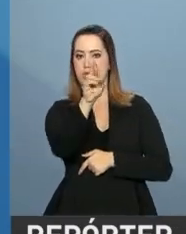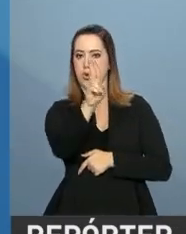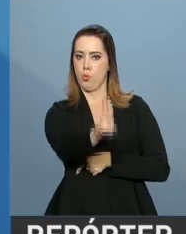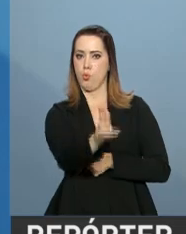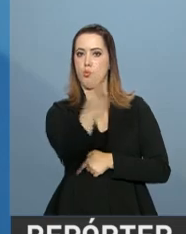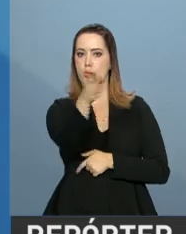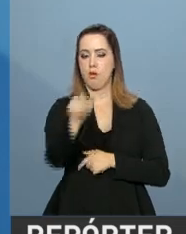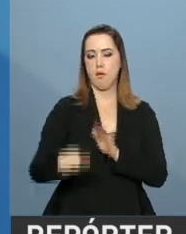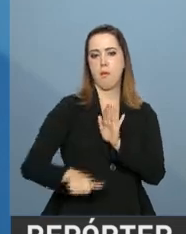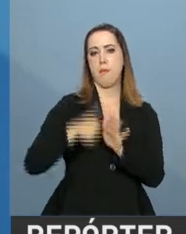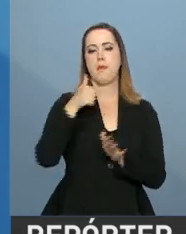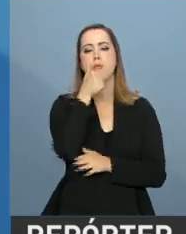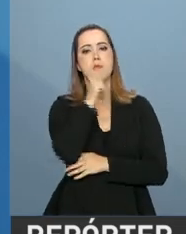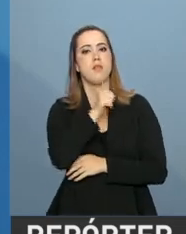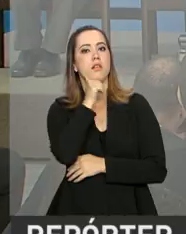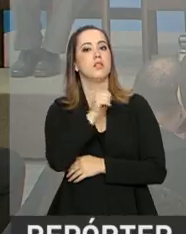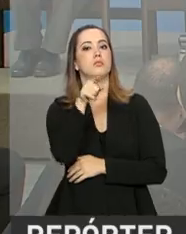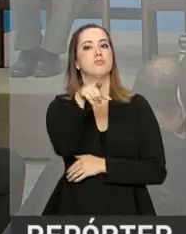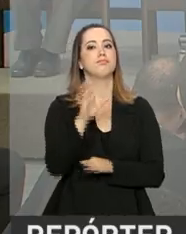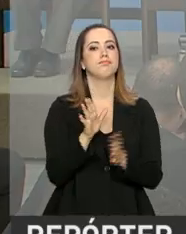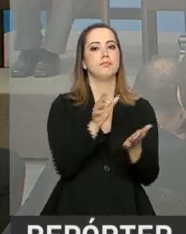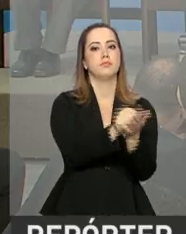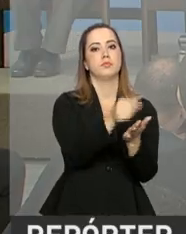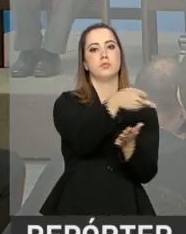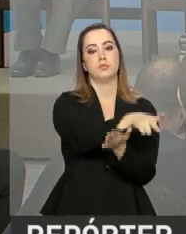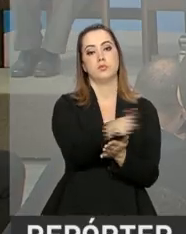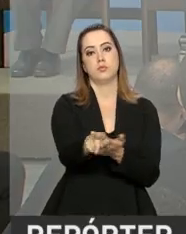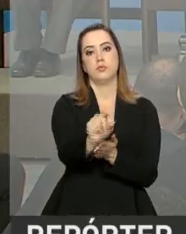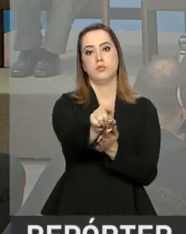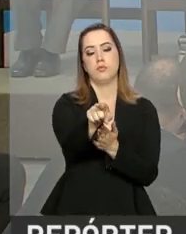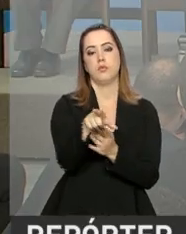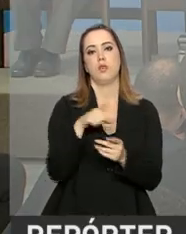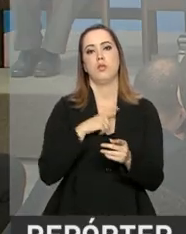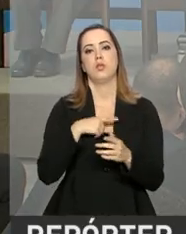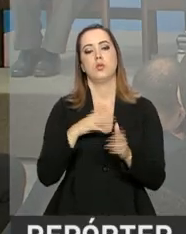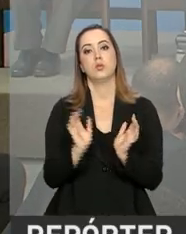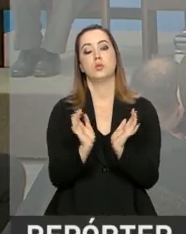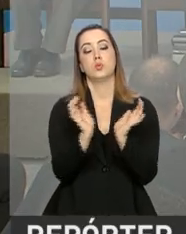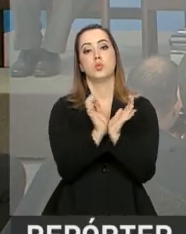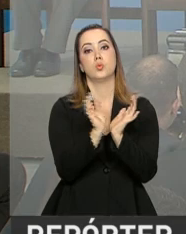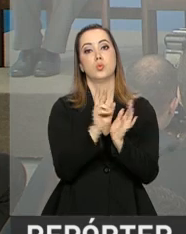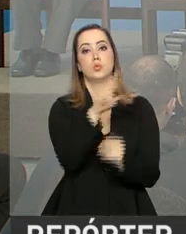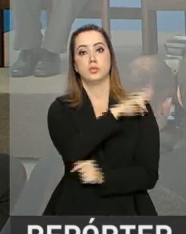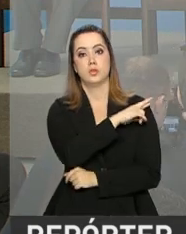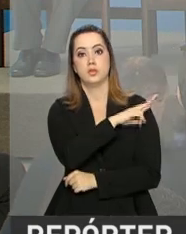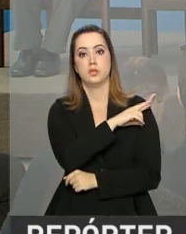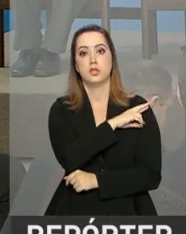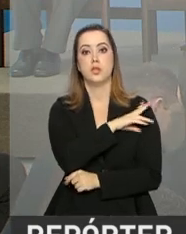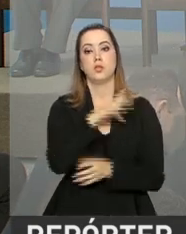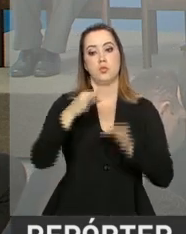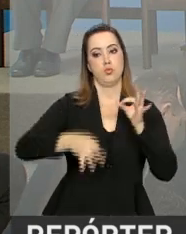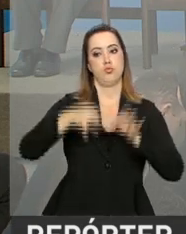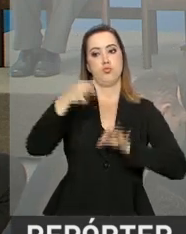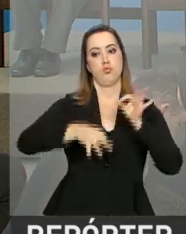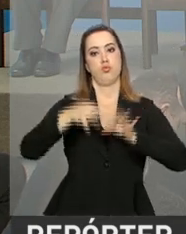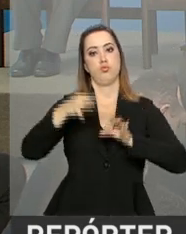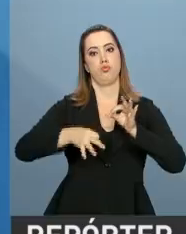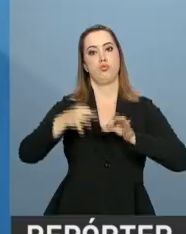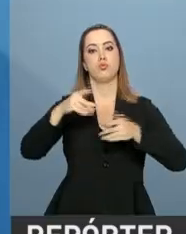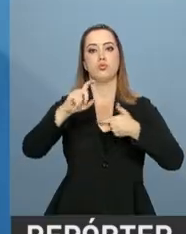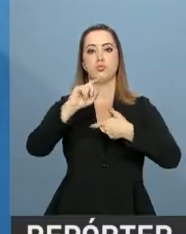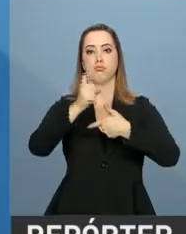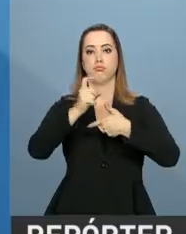primeira mulher a assumir o comando da pasta. A nova chefe do órgão responsável pela defesa jurídica do Executivo